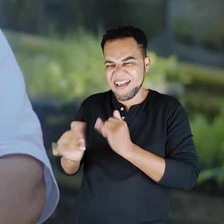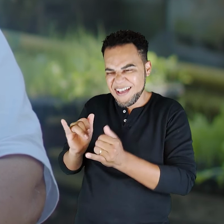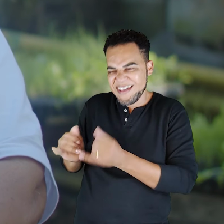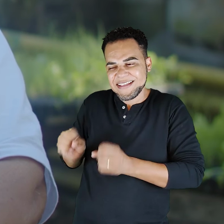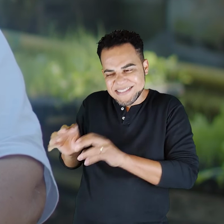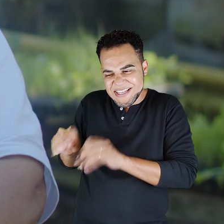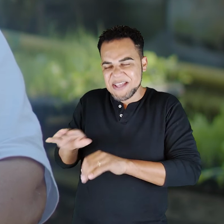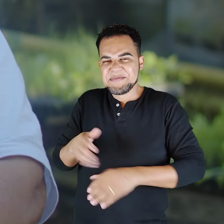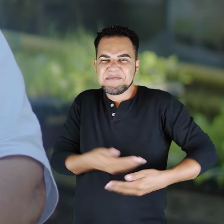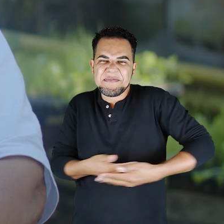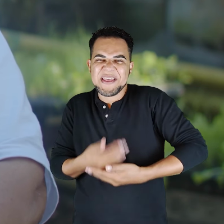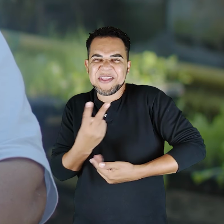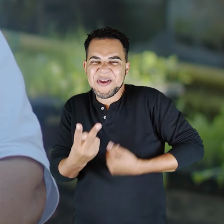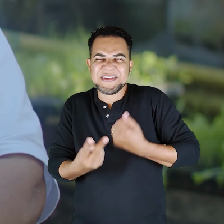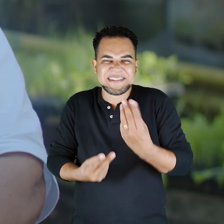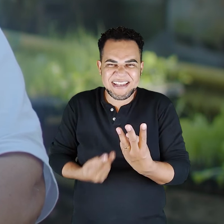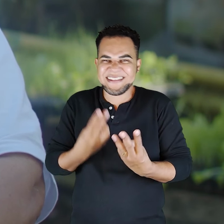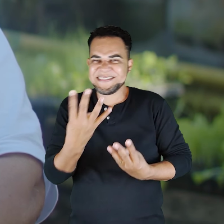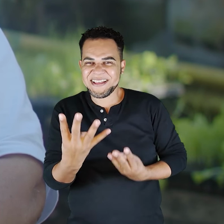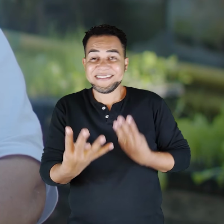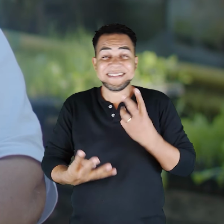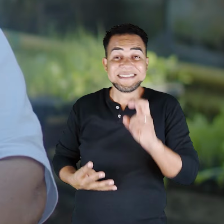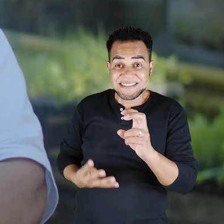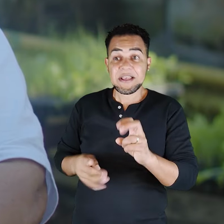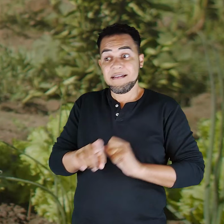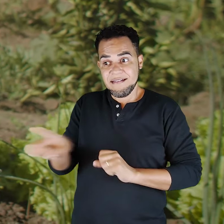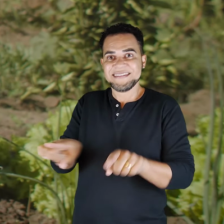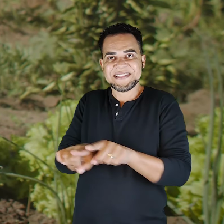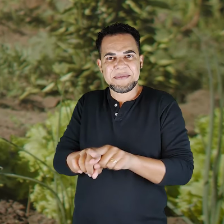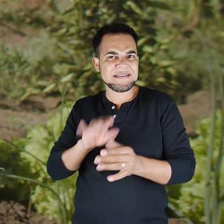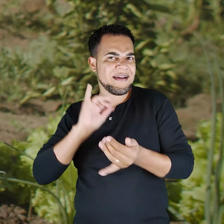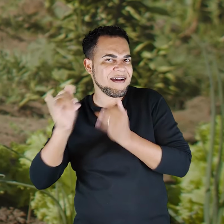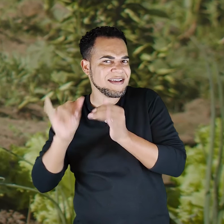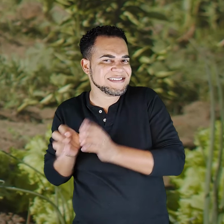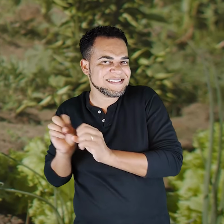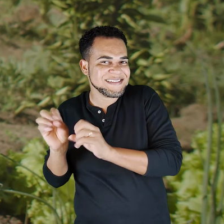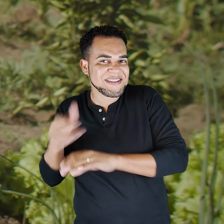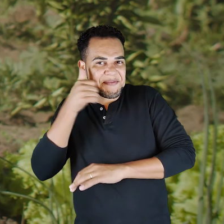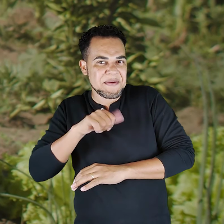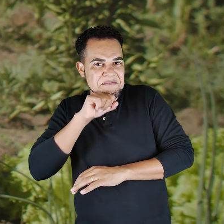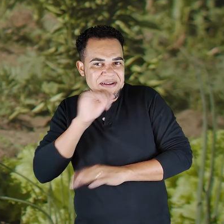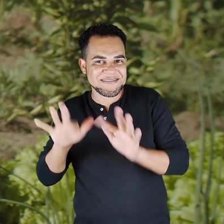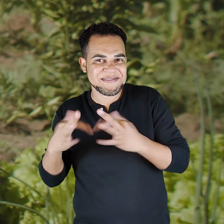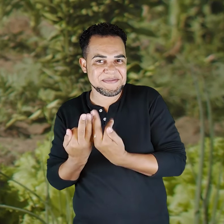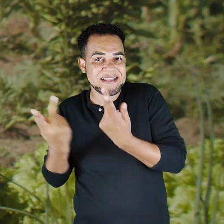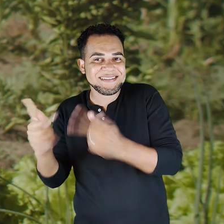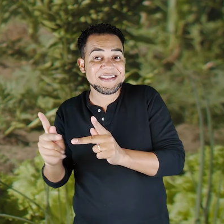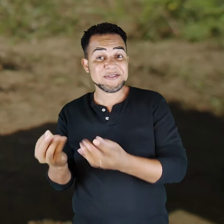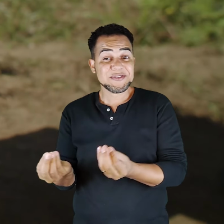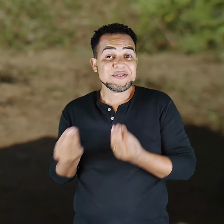de 2, 3, 4, 5. E eles também estão passando para as mamães deles, para os familiares deles.